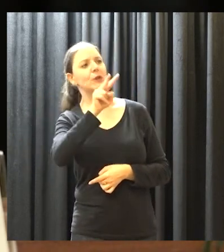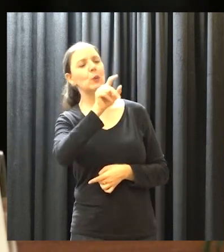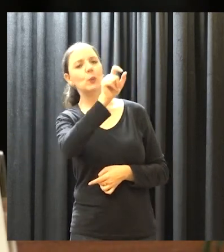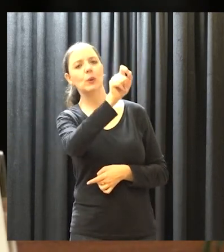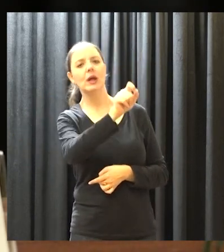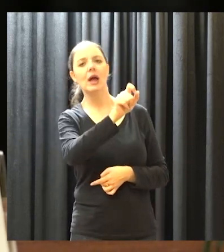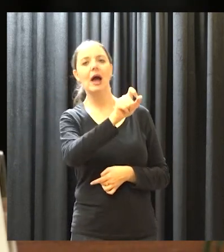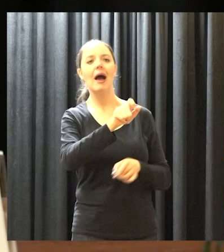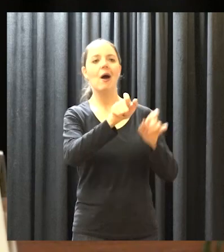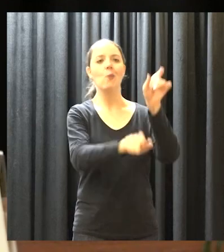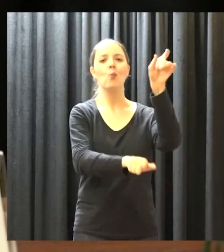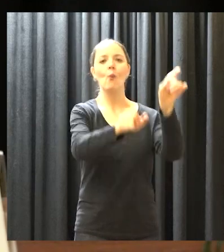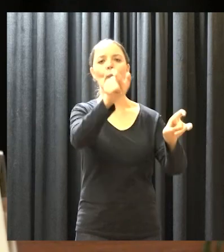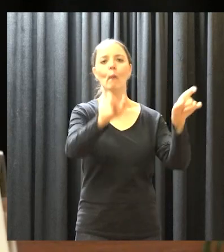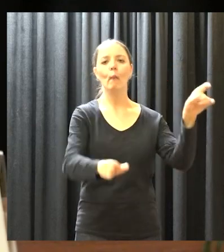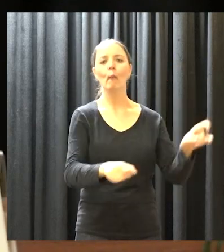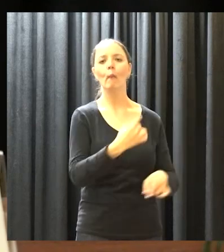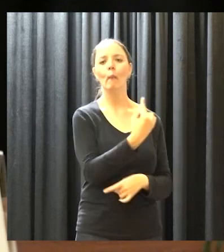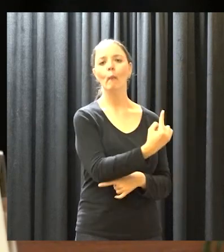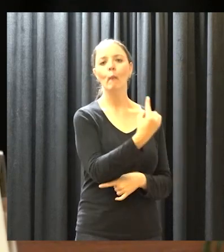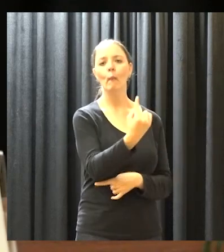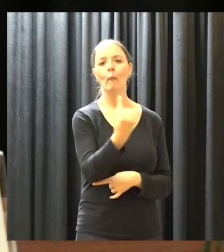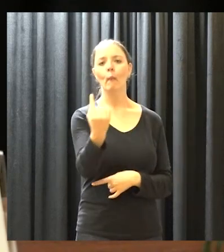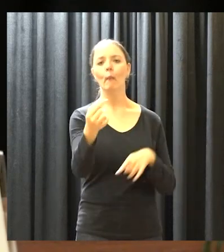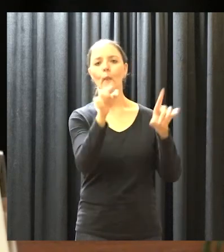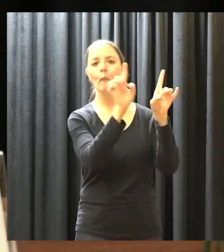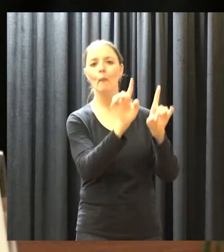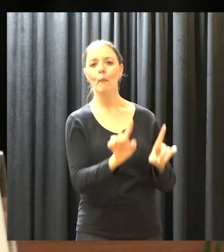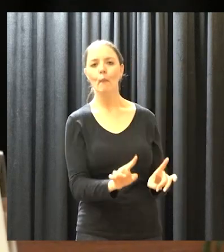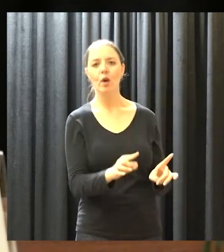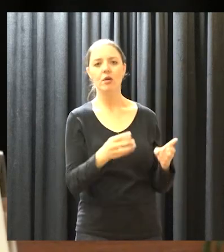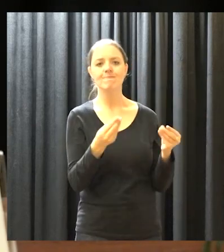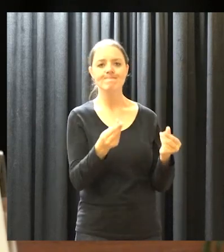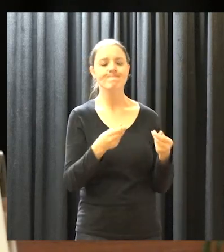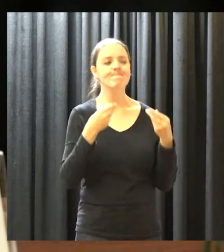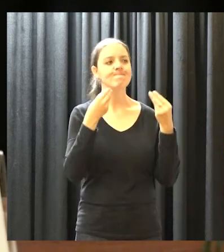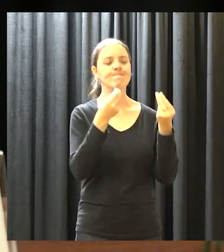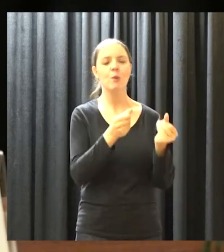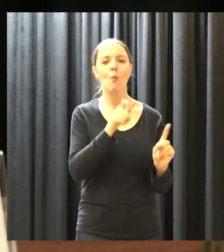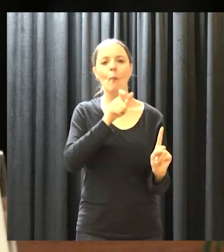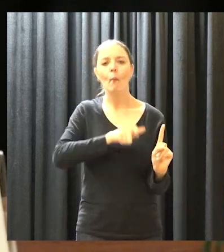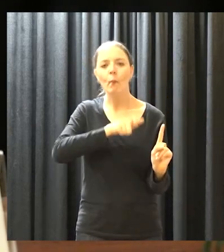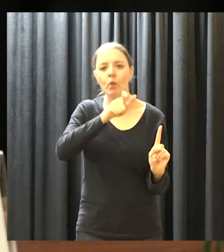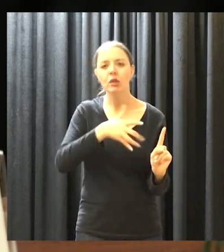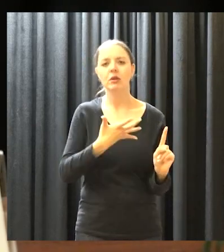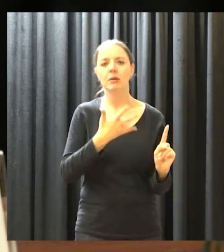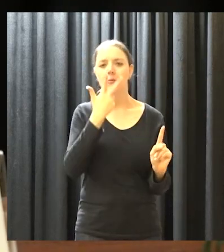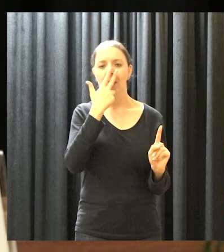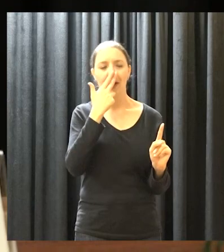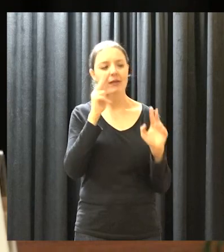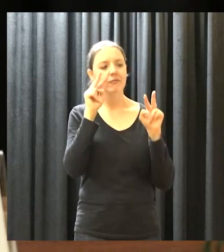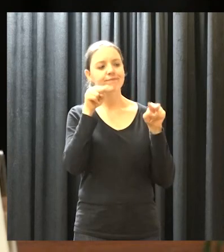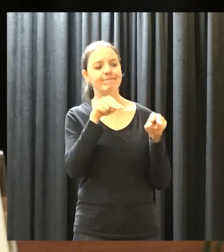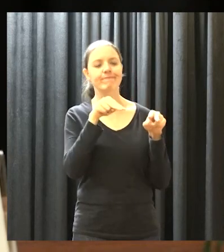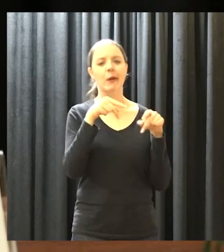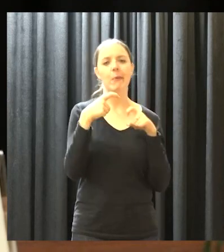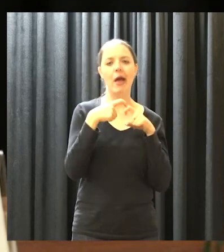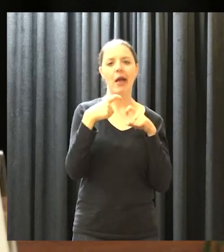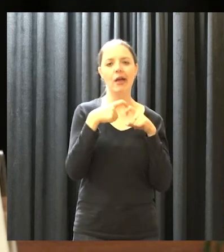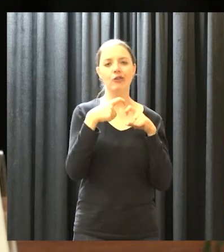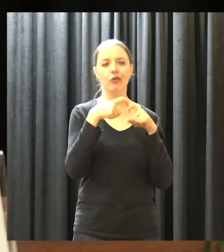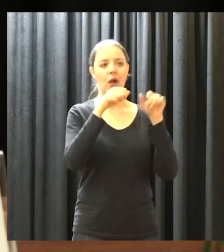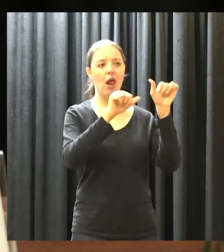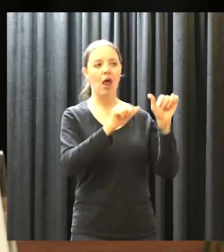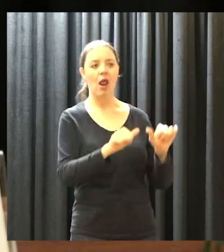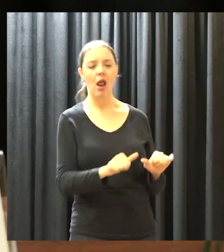da deficiência, da qual a gente já falou de manhã, né, uma concepção individualizante médica da deficiência, né? Trabalhar em